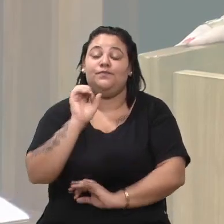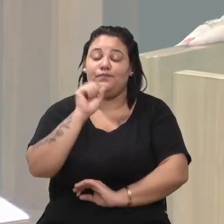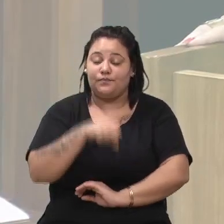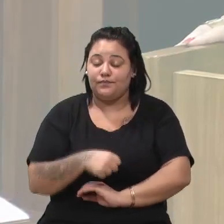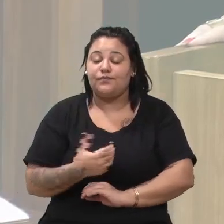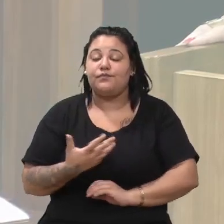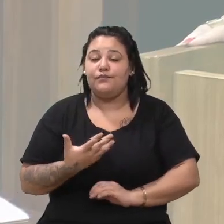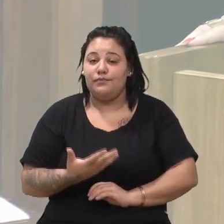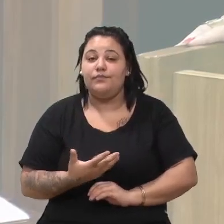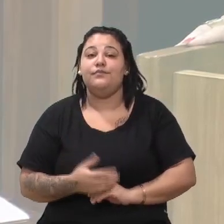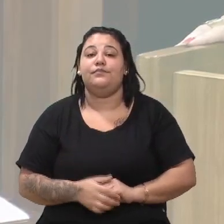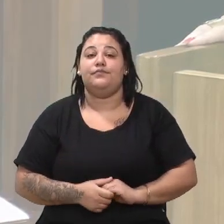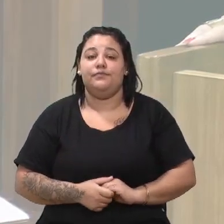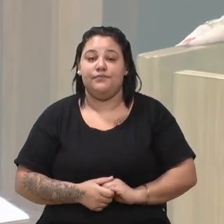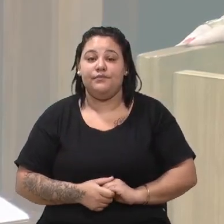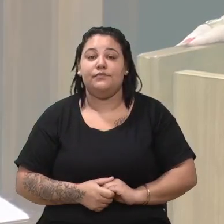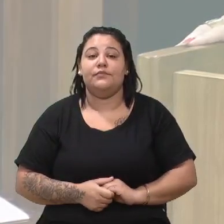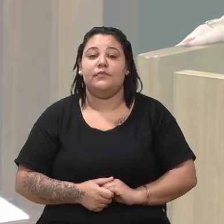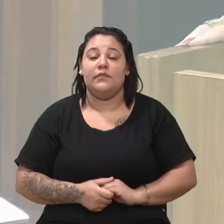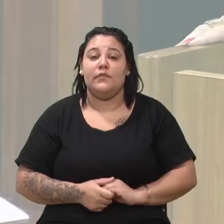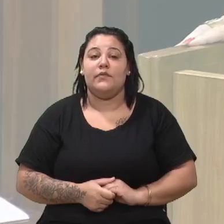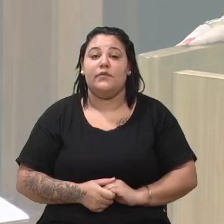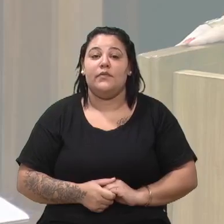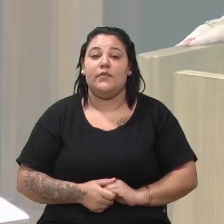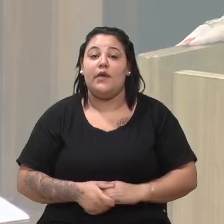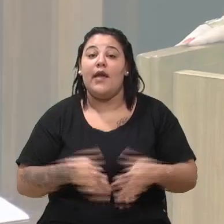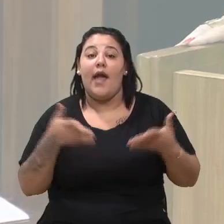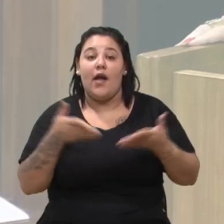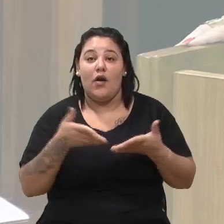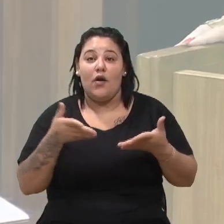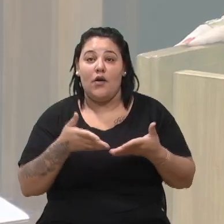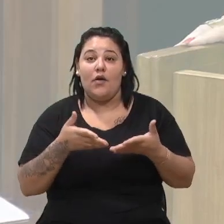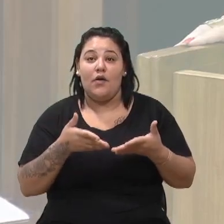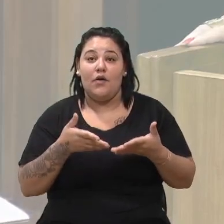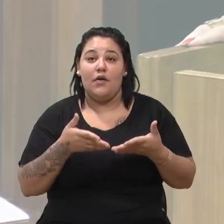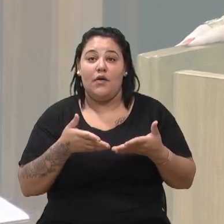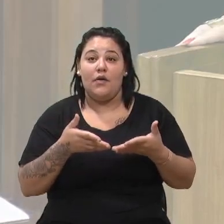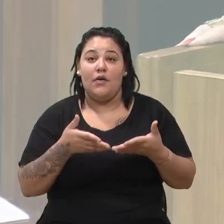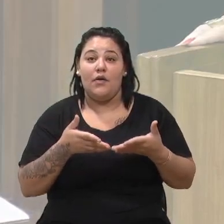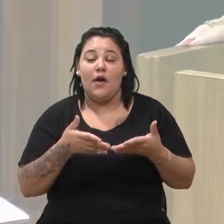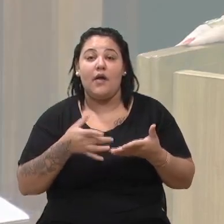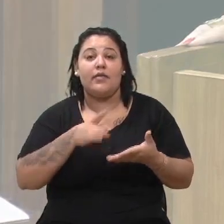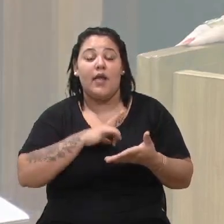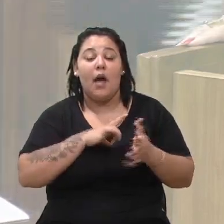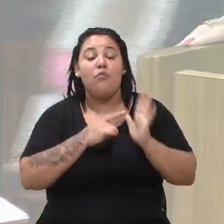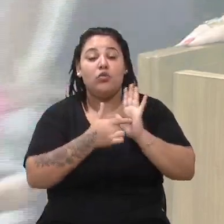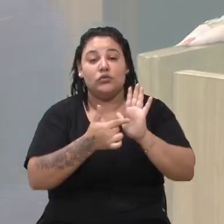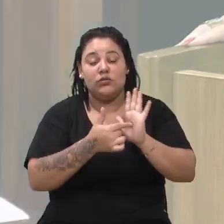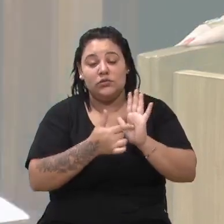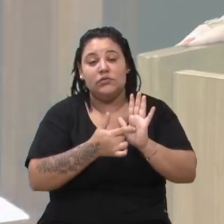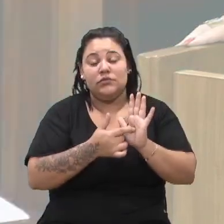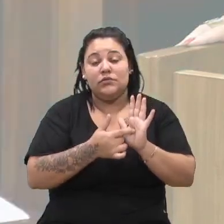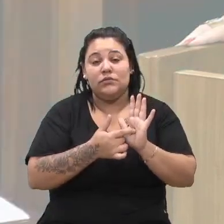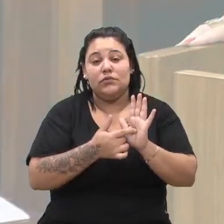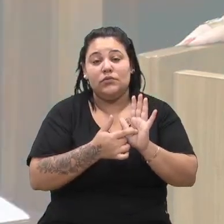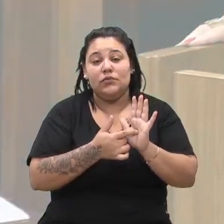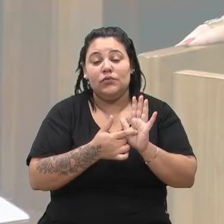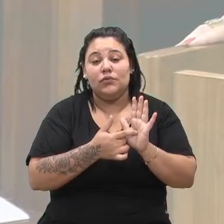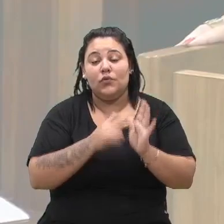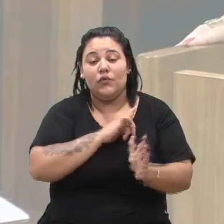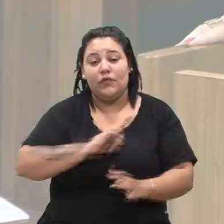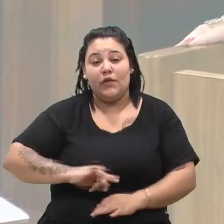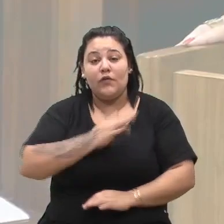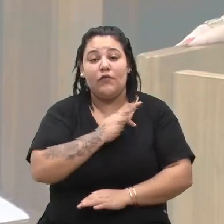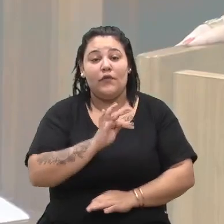que está às vistas ao interesse do governo federal. Então, tanto no dia